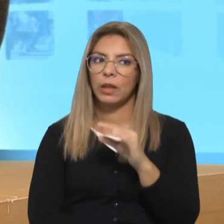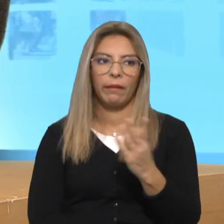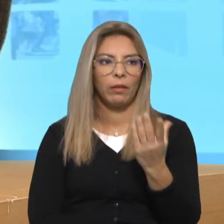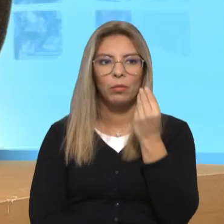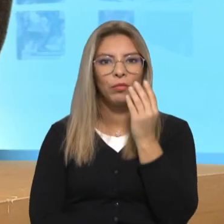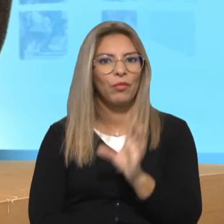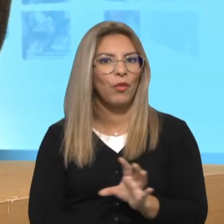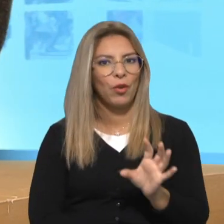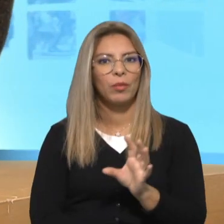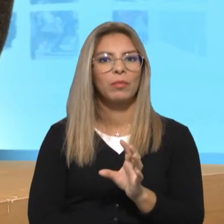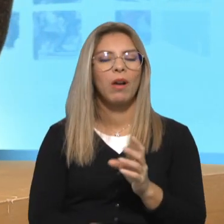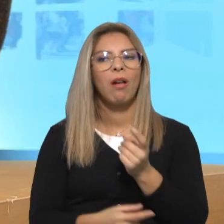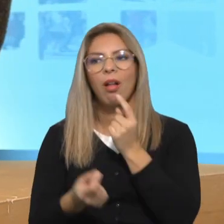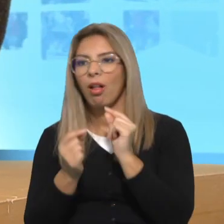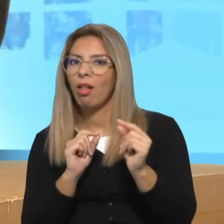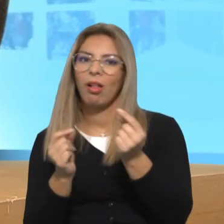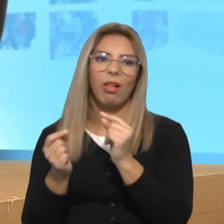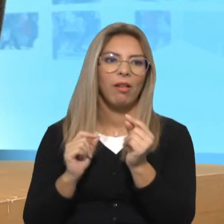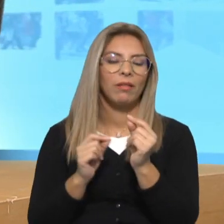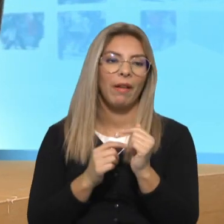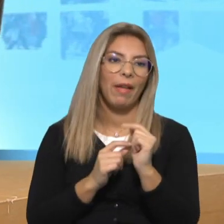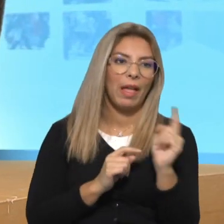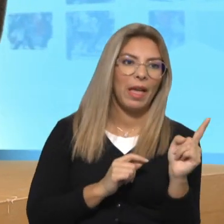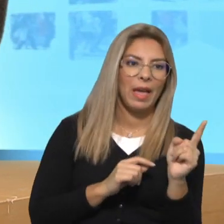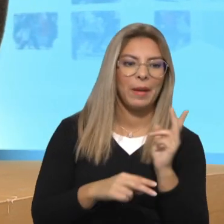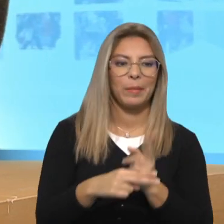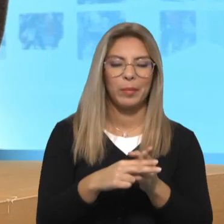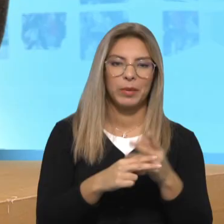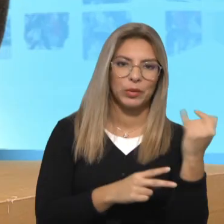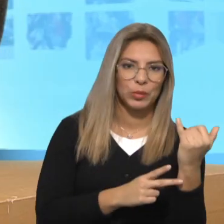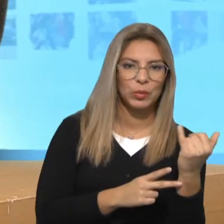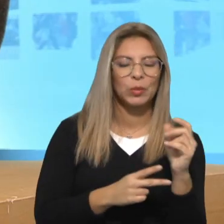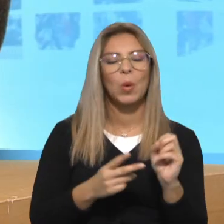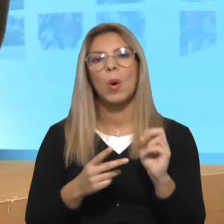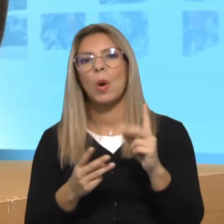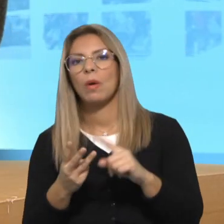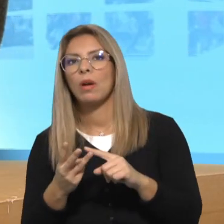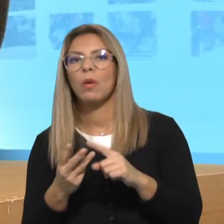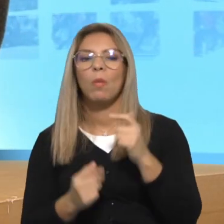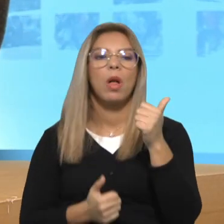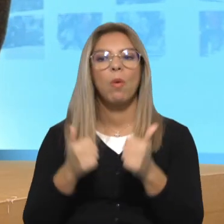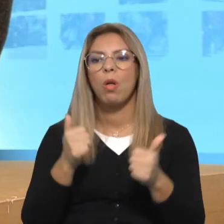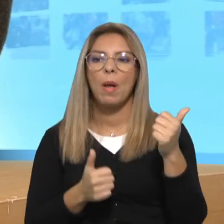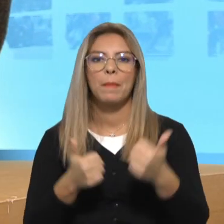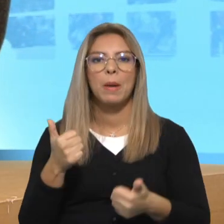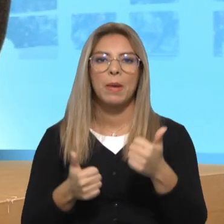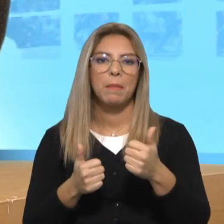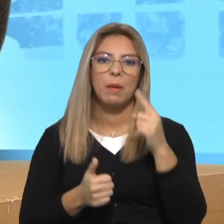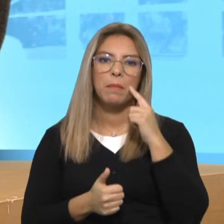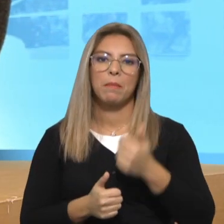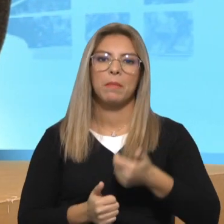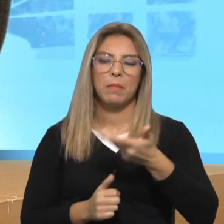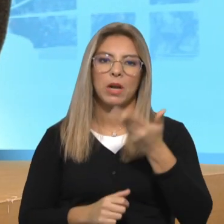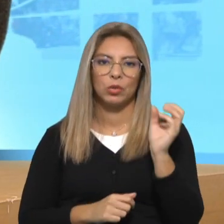questões, se é o Concílio de Trento, se é o Concílio do Vaticano II, enfim, o que é que predomina, mas a tradição de facto está